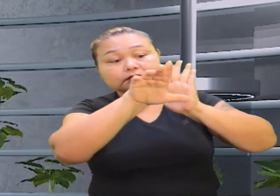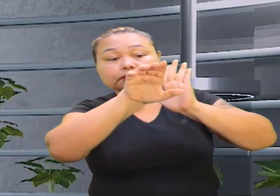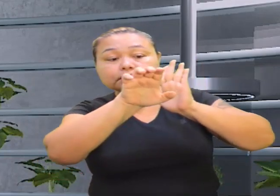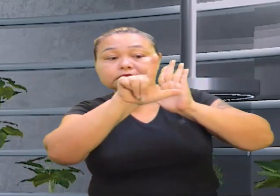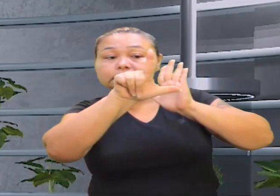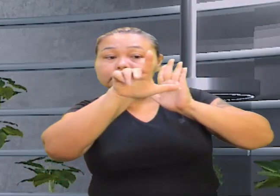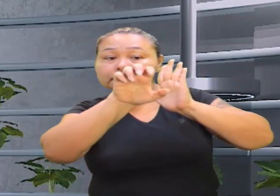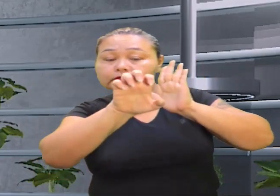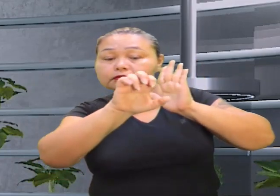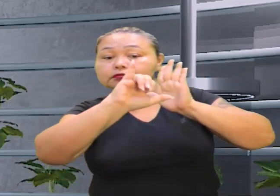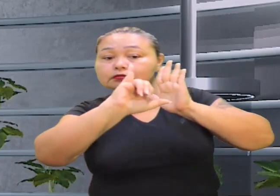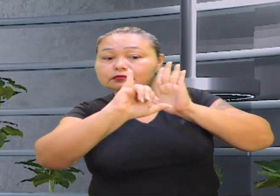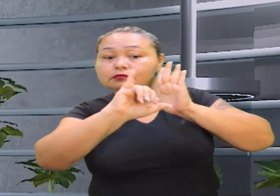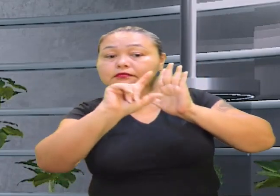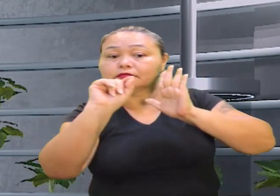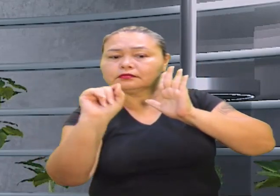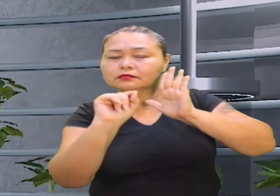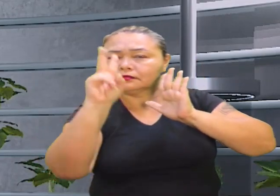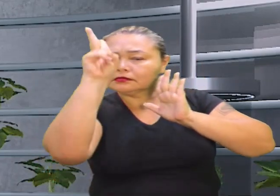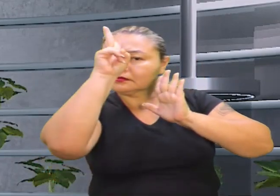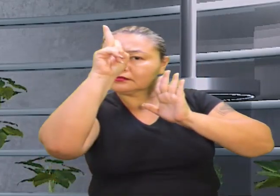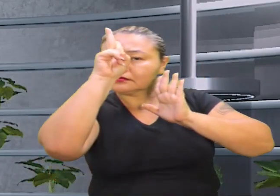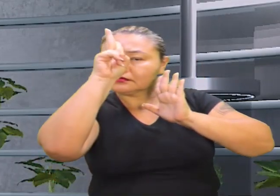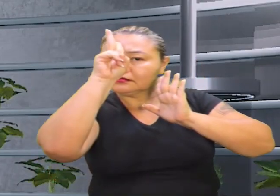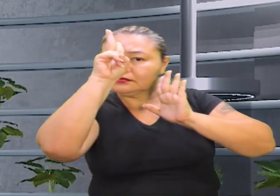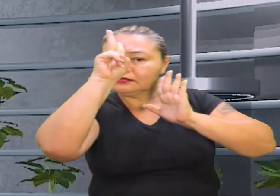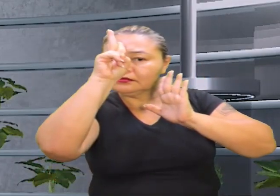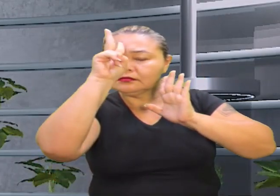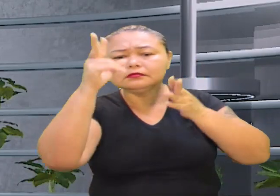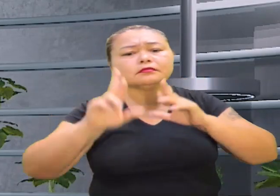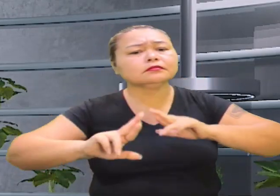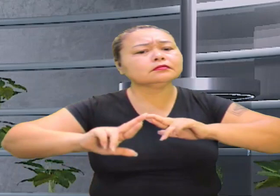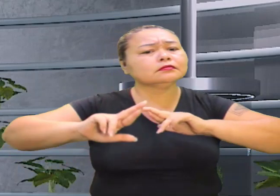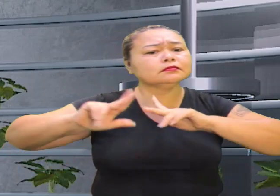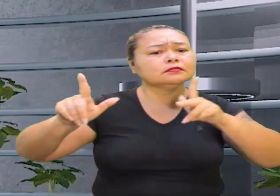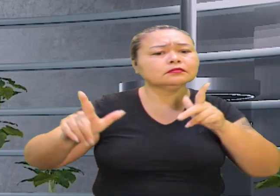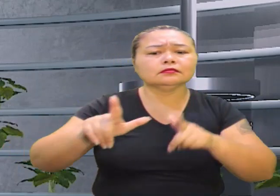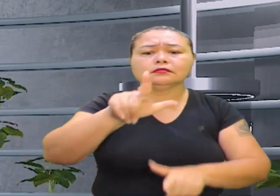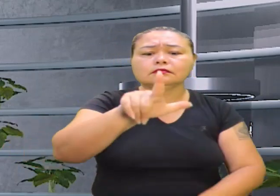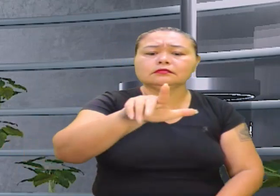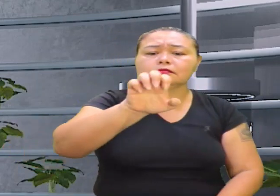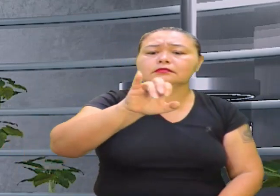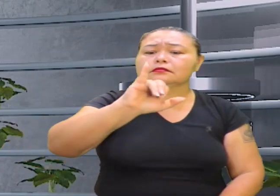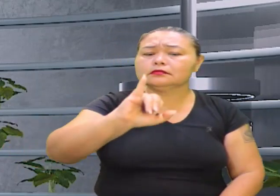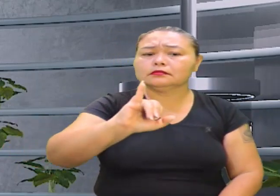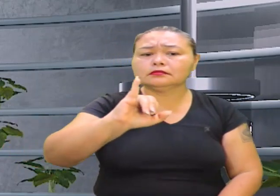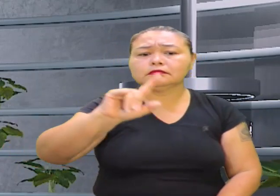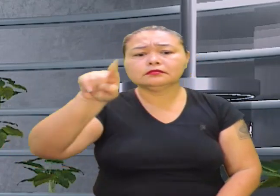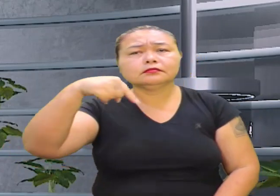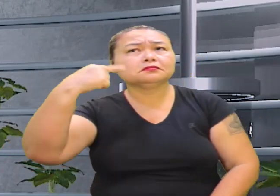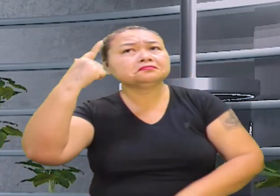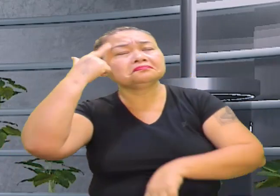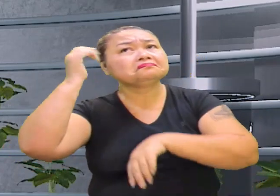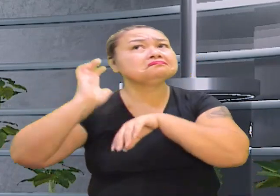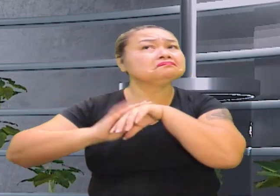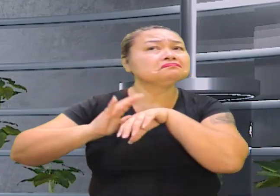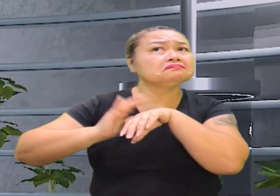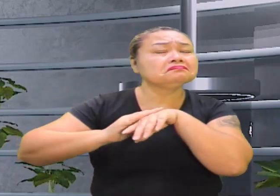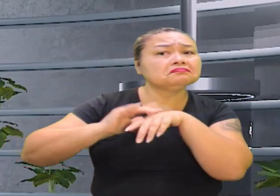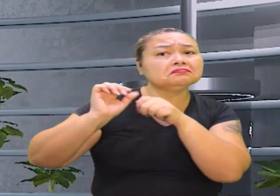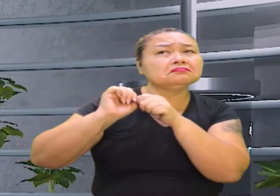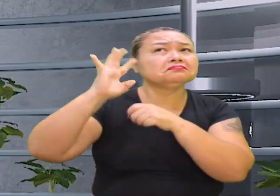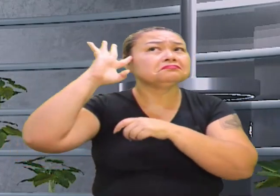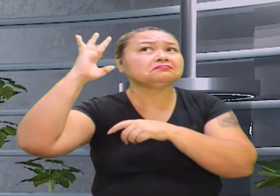que relembrar, recordar. Qual é a diferença, professor, entre lei, hipótese,